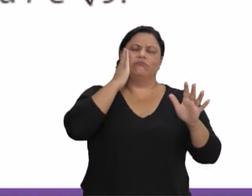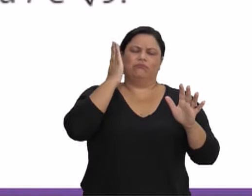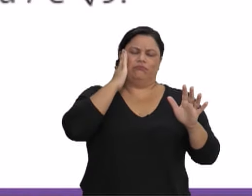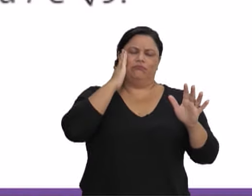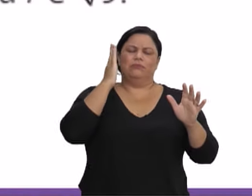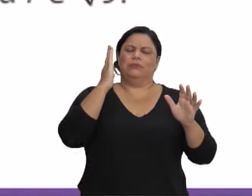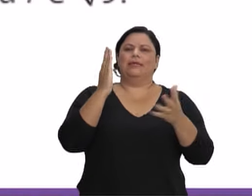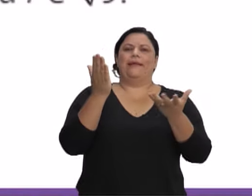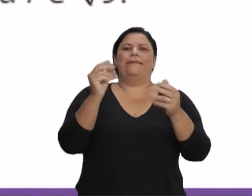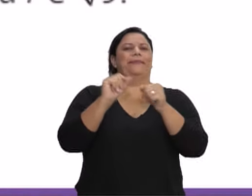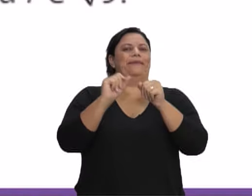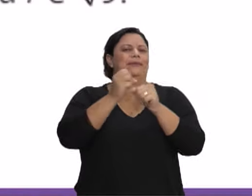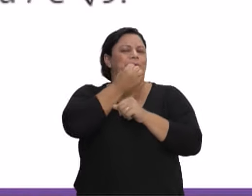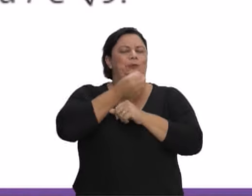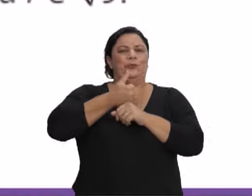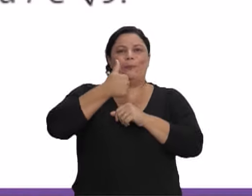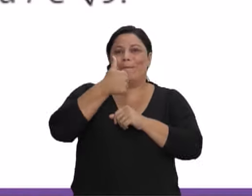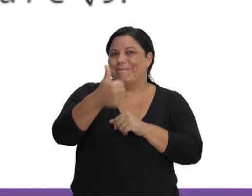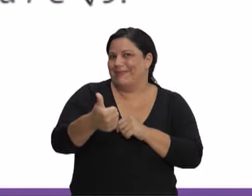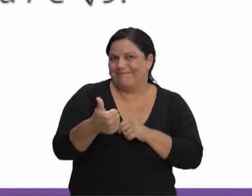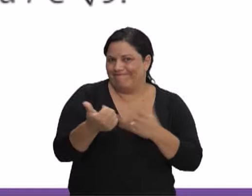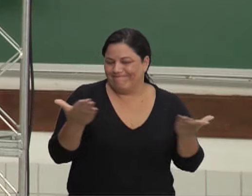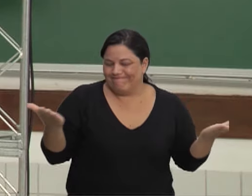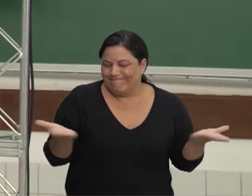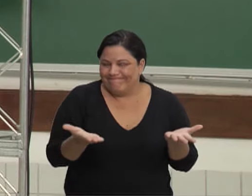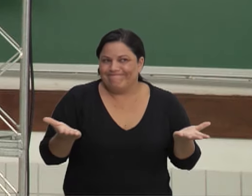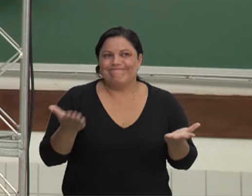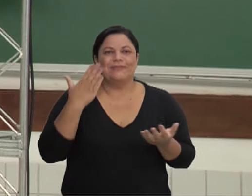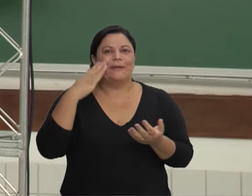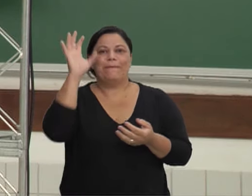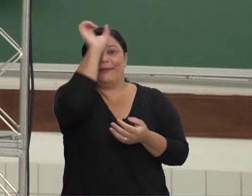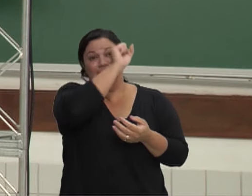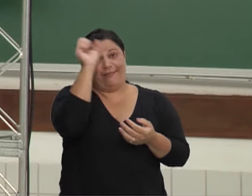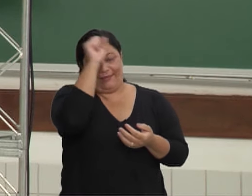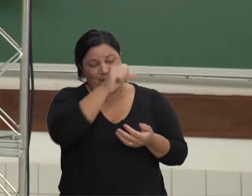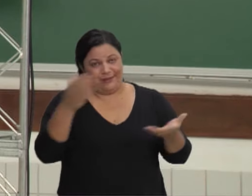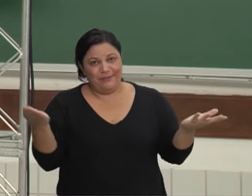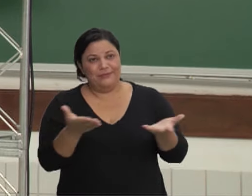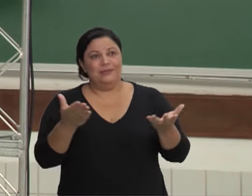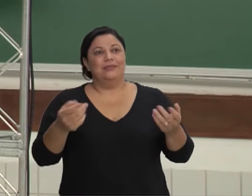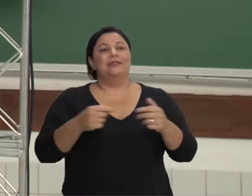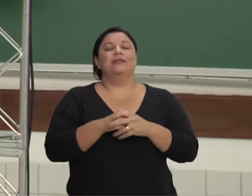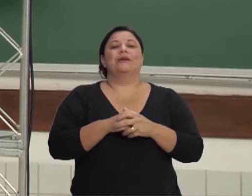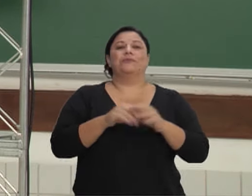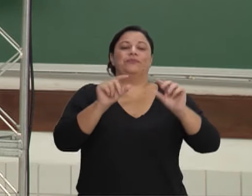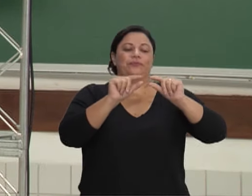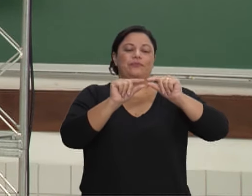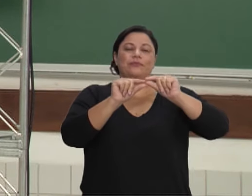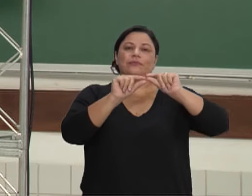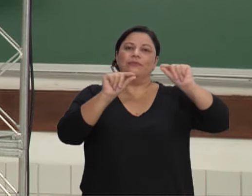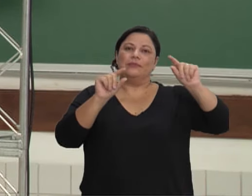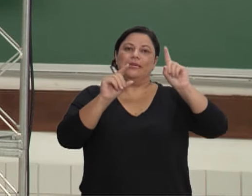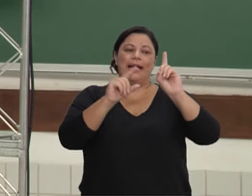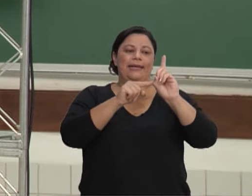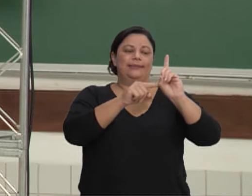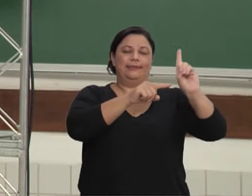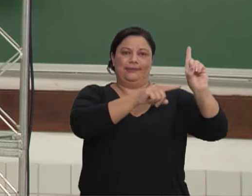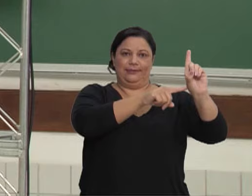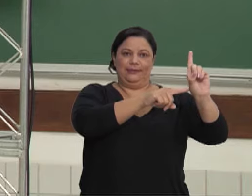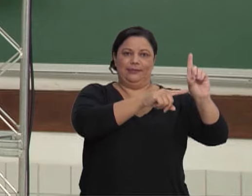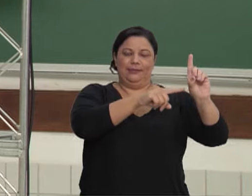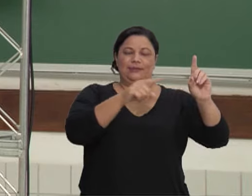muito bem. A distância vai ser dada pela raiz do deslocamento em x